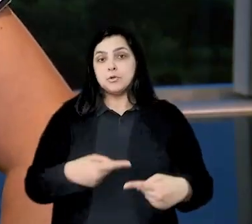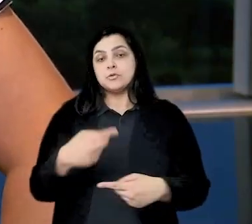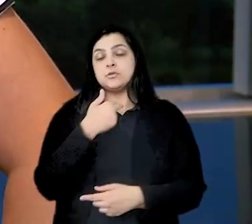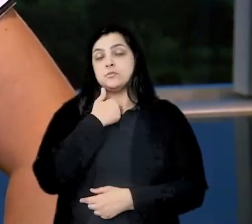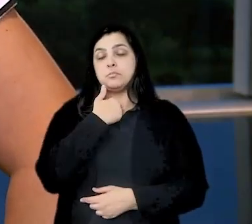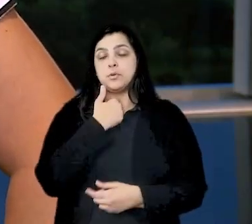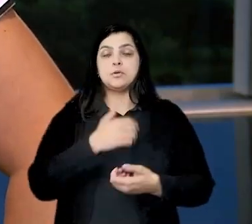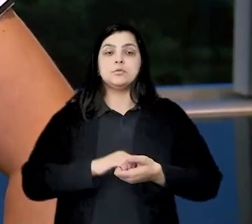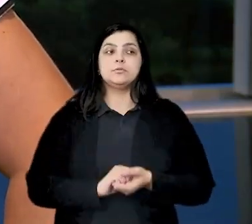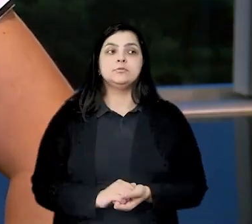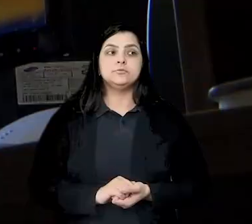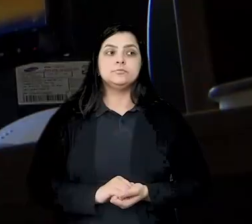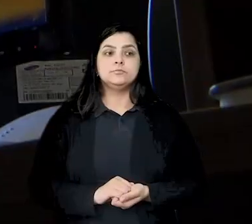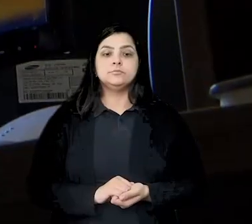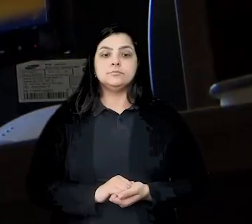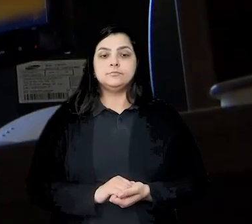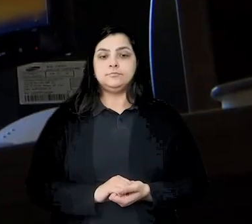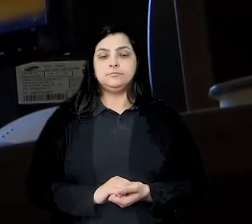ser reproduzidos.